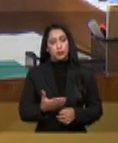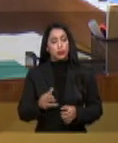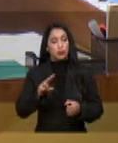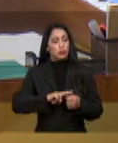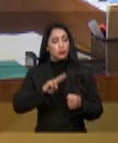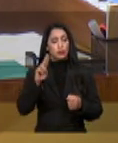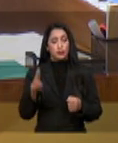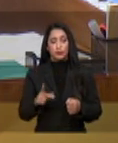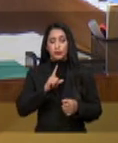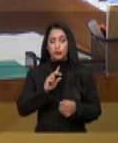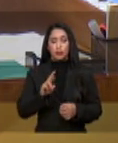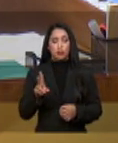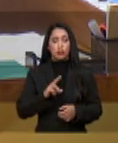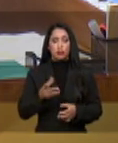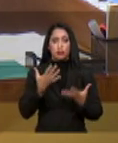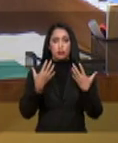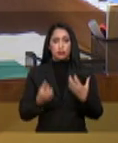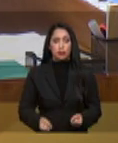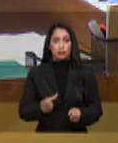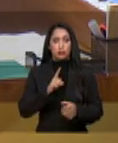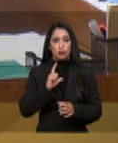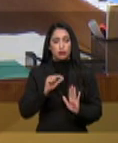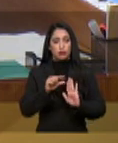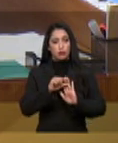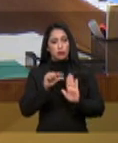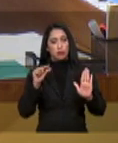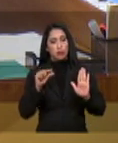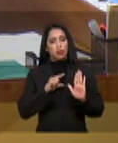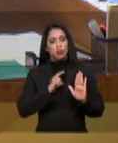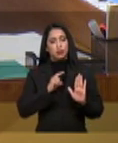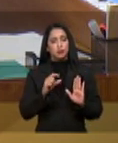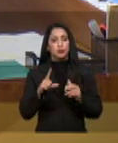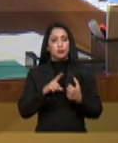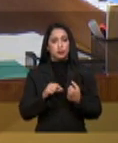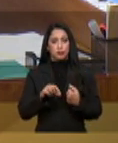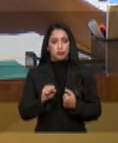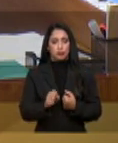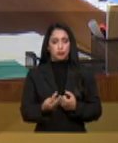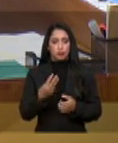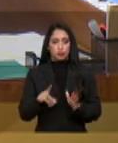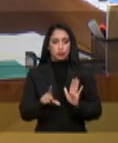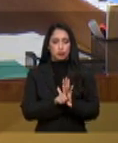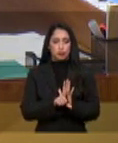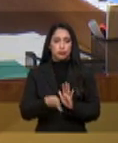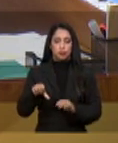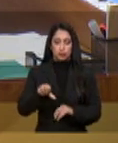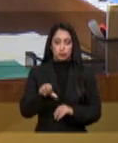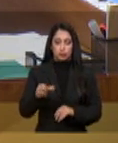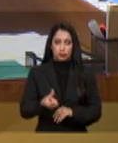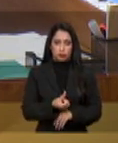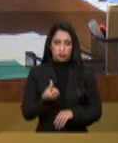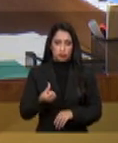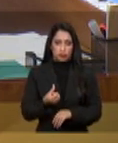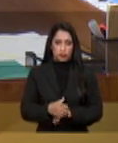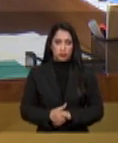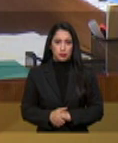pela declaração de constitucionalidade do caput do artigo 83 da Lei 9.430, de 96.